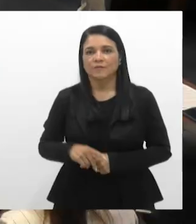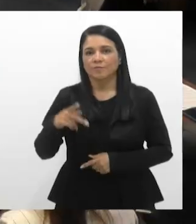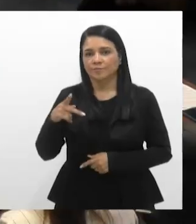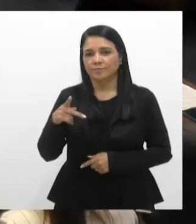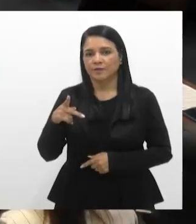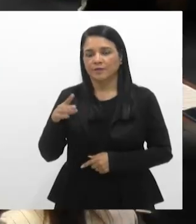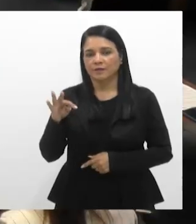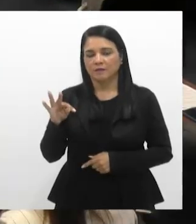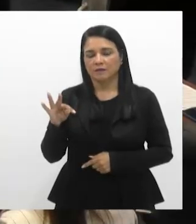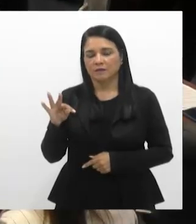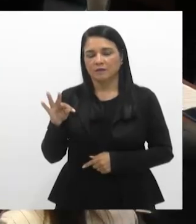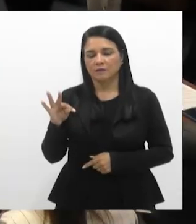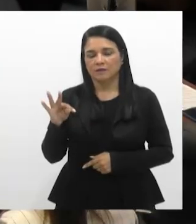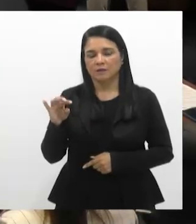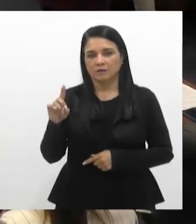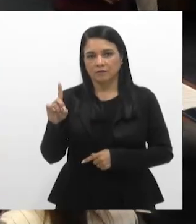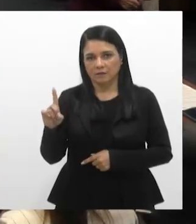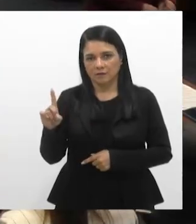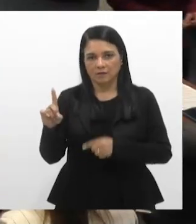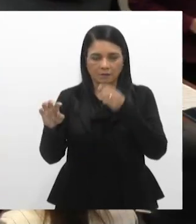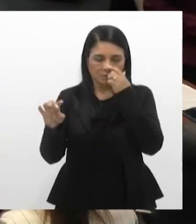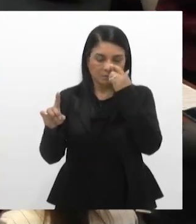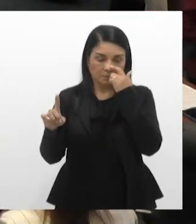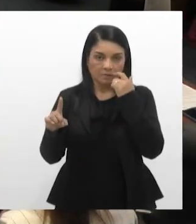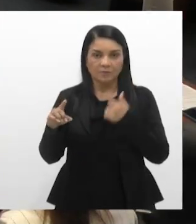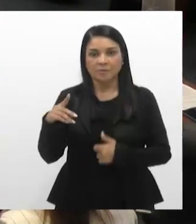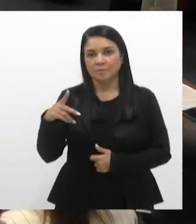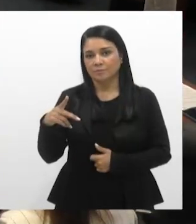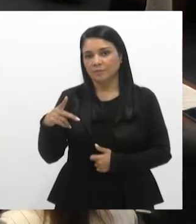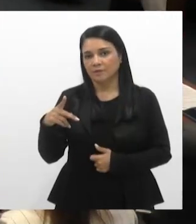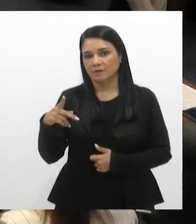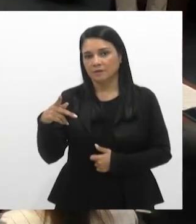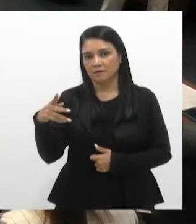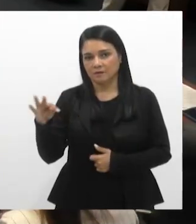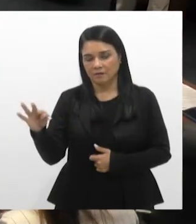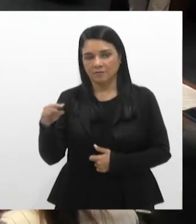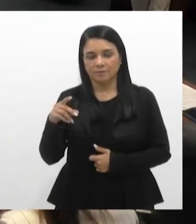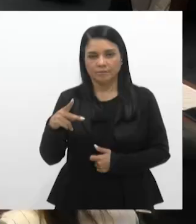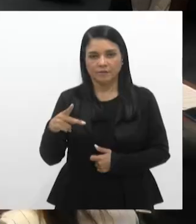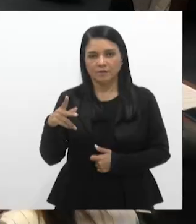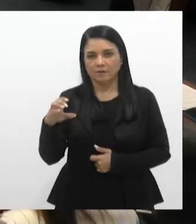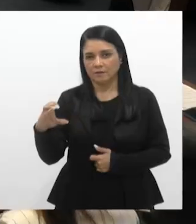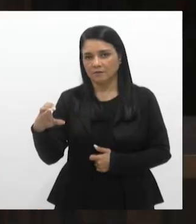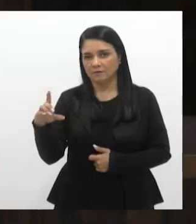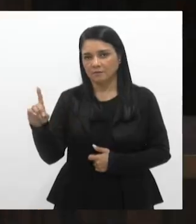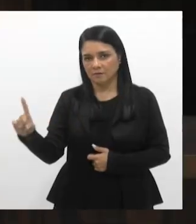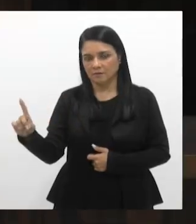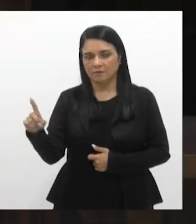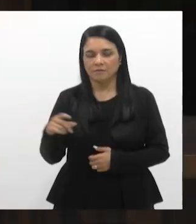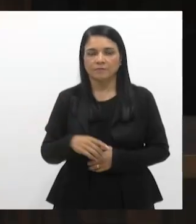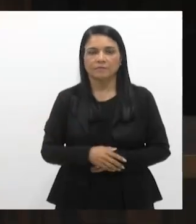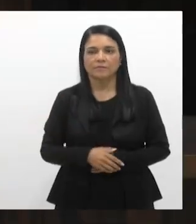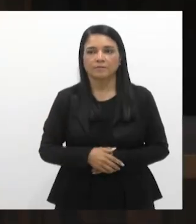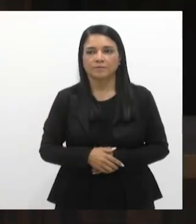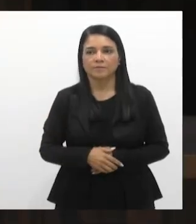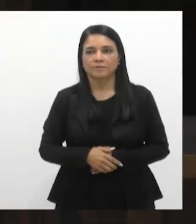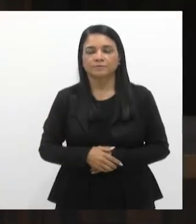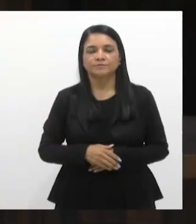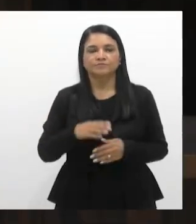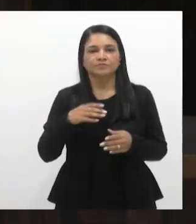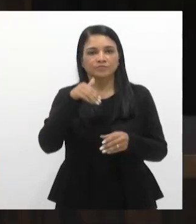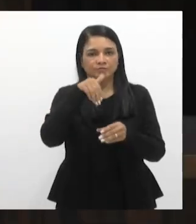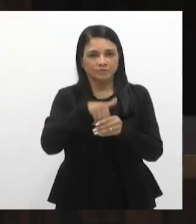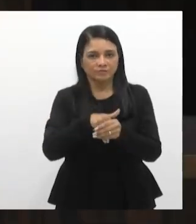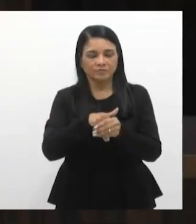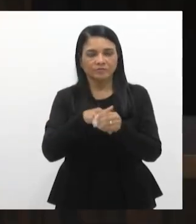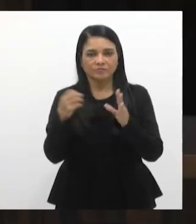PDT, PCdoB, PT e PSB. Em votação, requerimento de